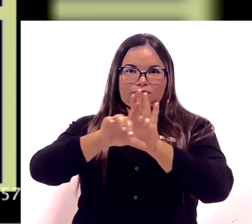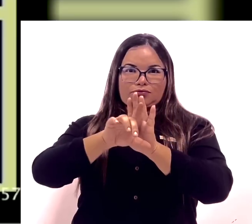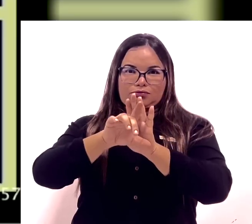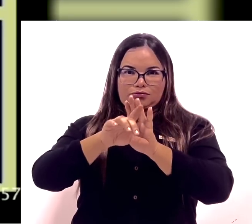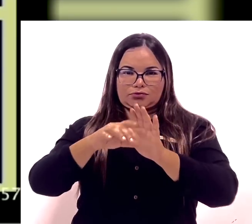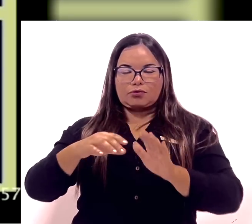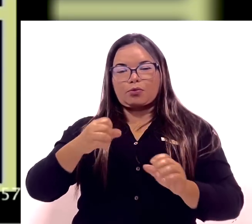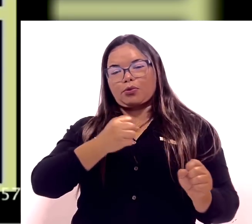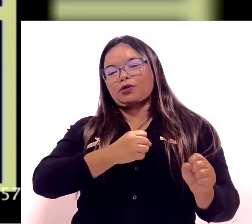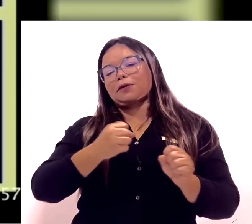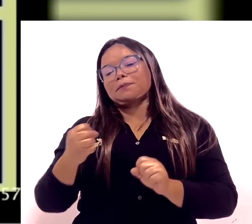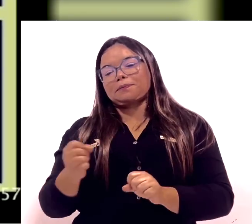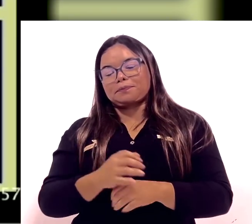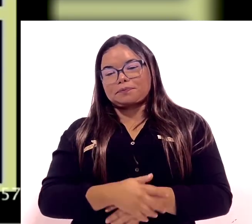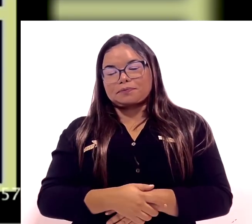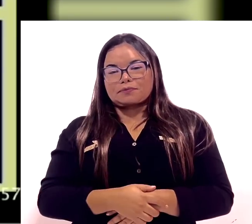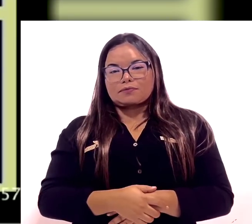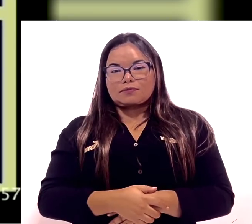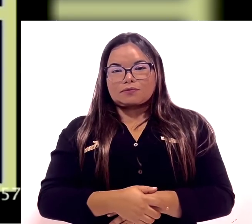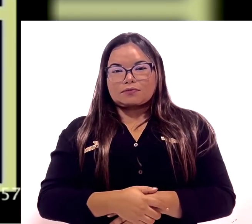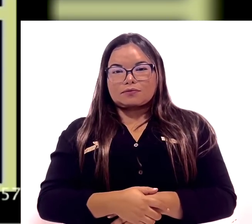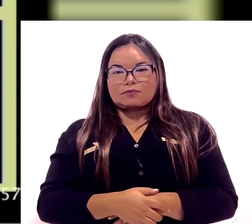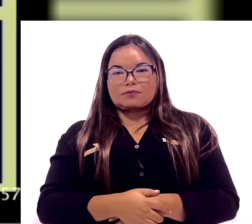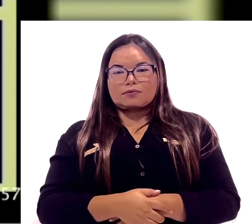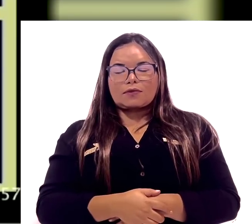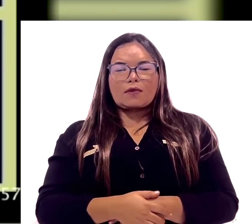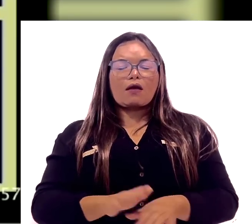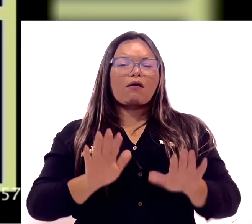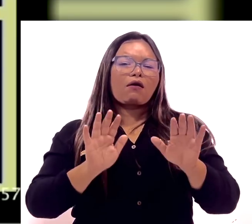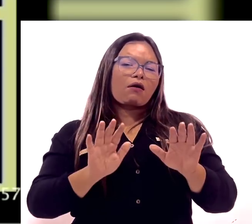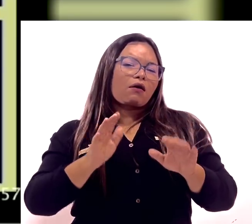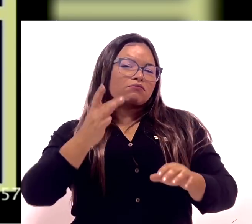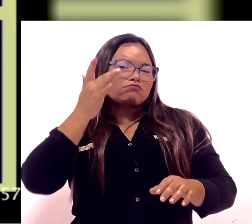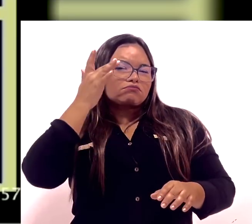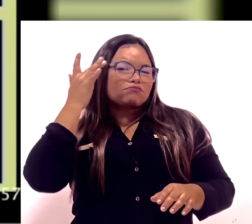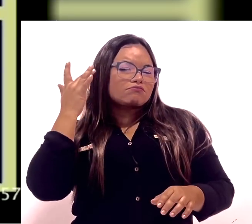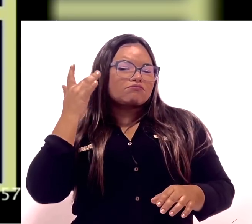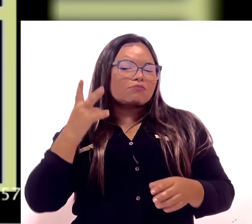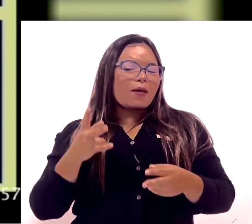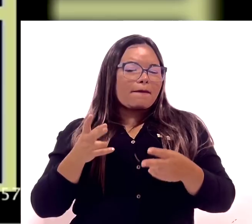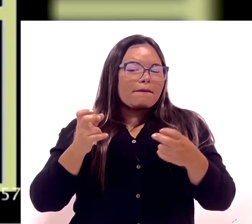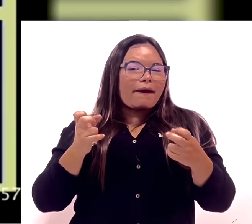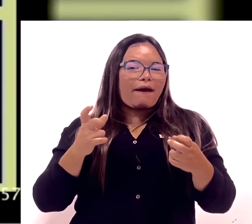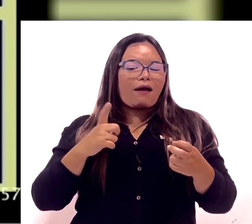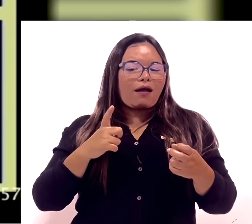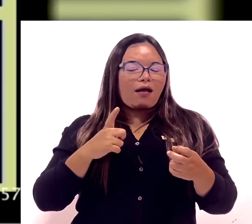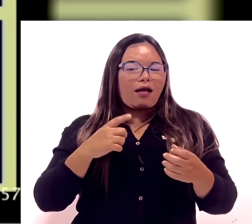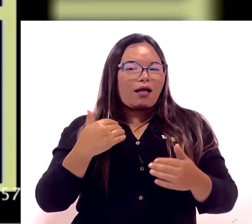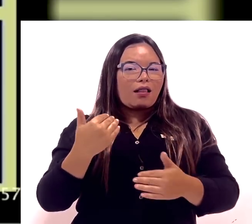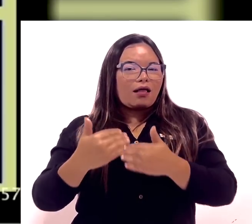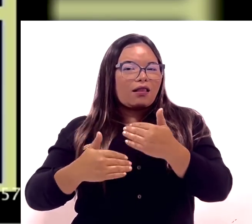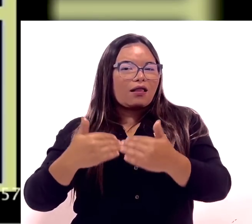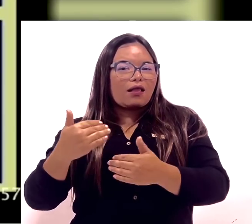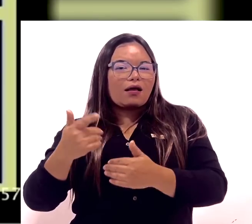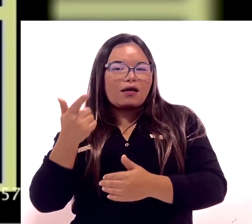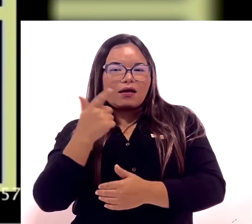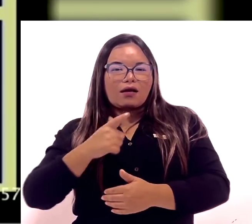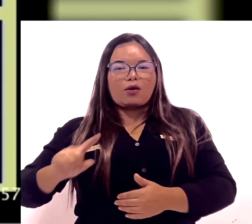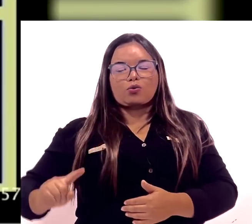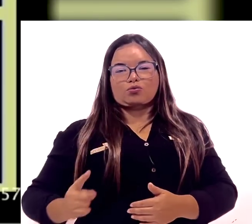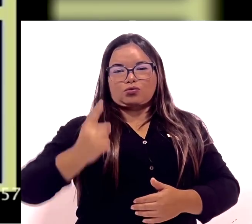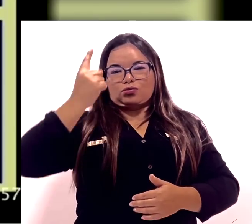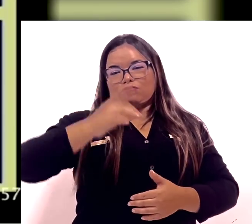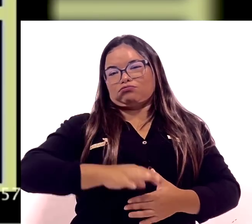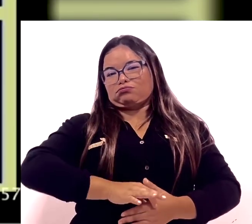Quem não vê a necessidade de estabelecer progressivamente uma autoridade mundial capaz de agir efetivamente